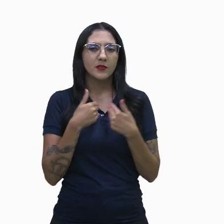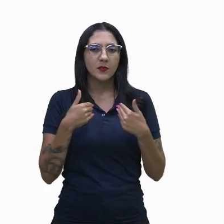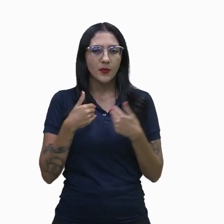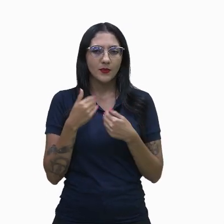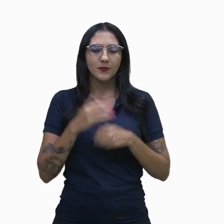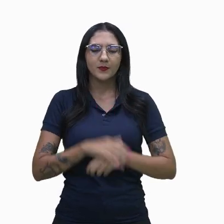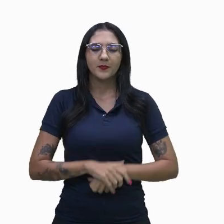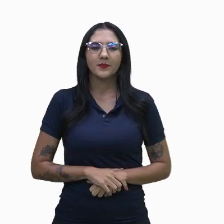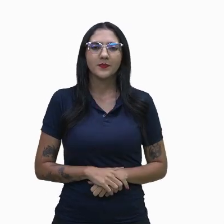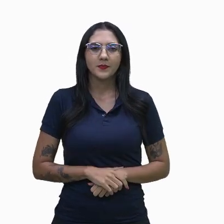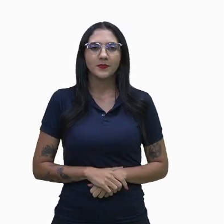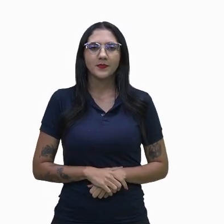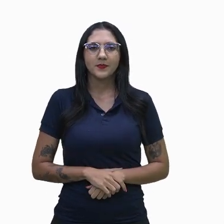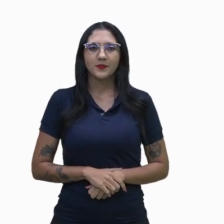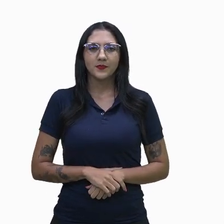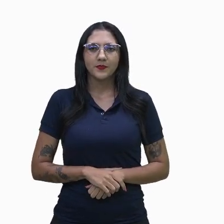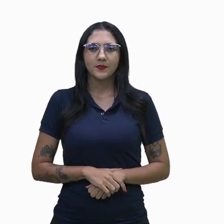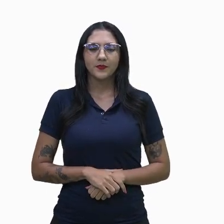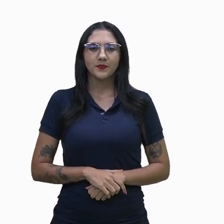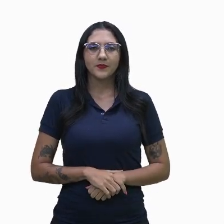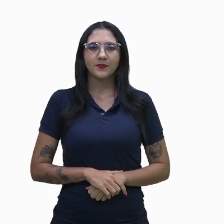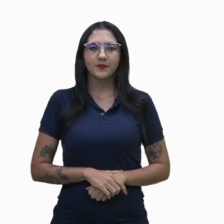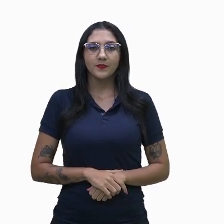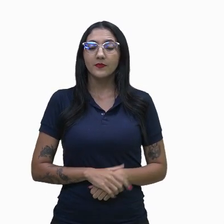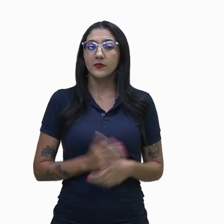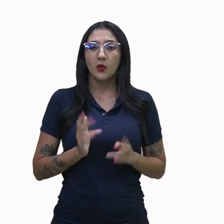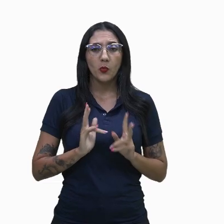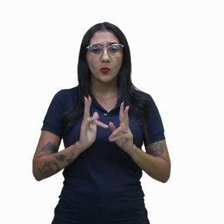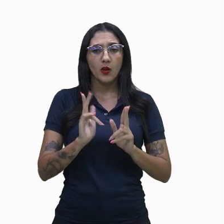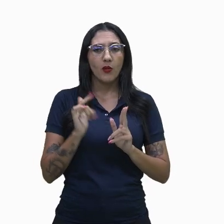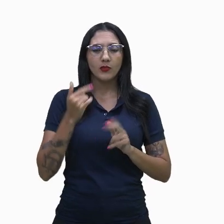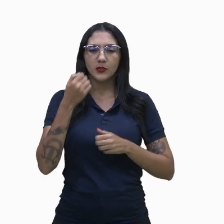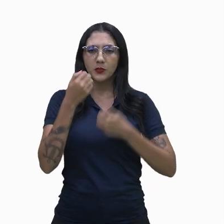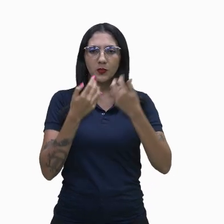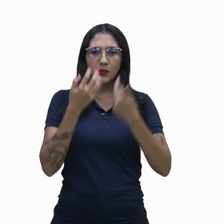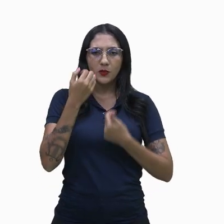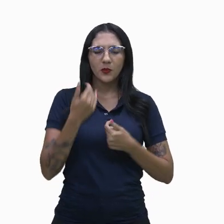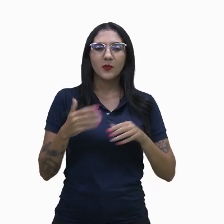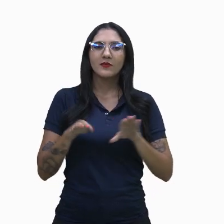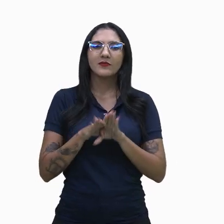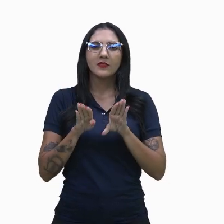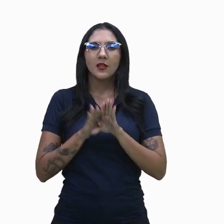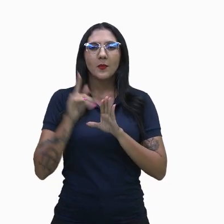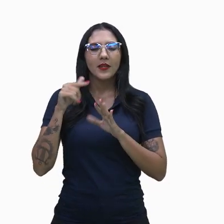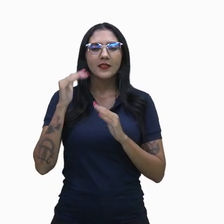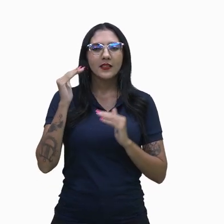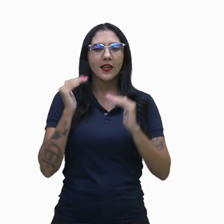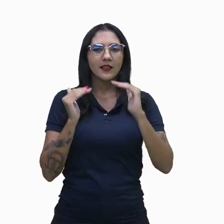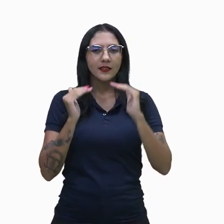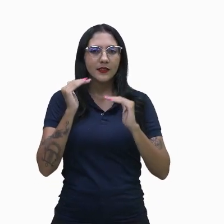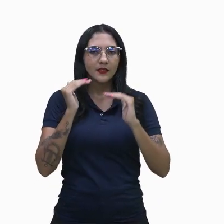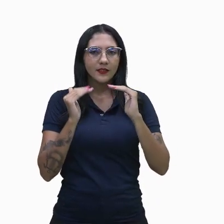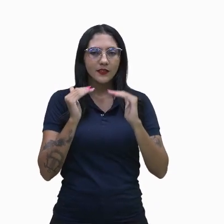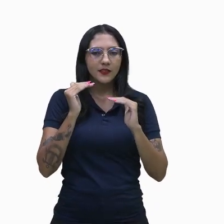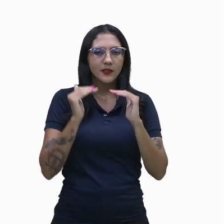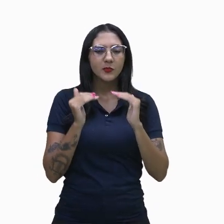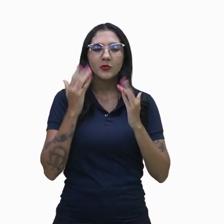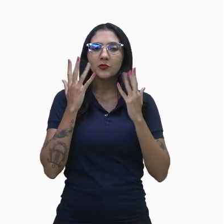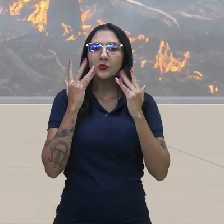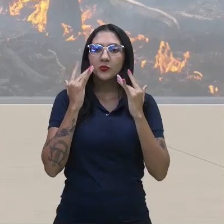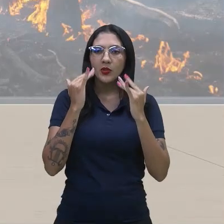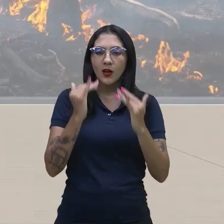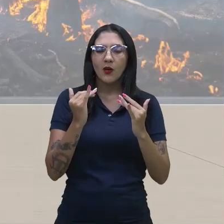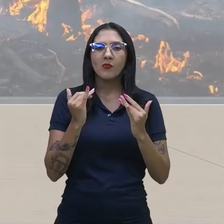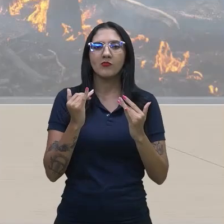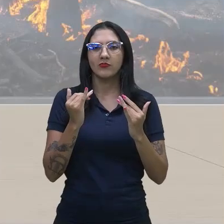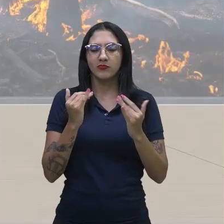né? Exatamente, professor. Como a gente colocou lá no início, né, a questão desse equilíbrio ambiental, esse equilíbrio ecológico,